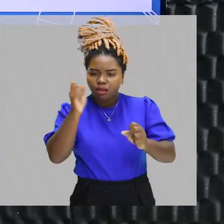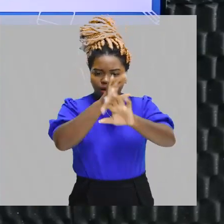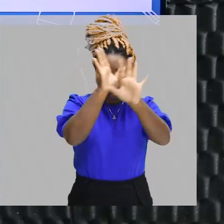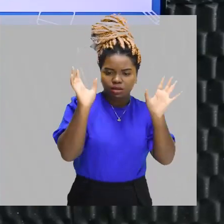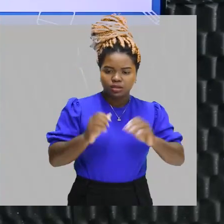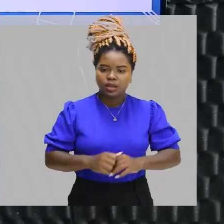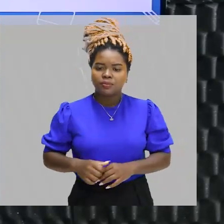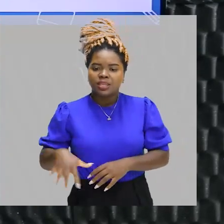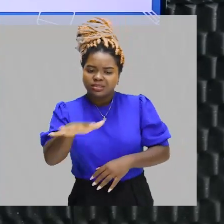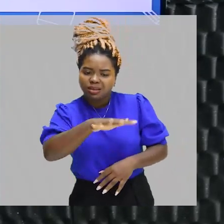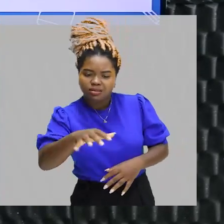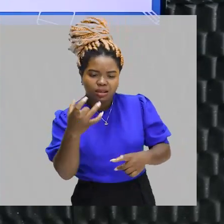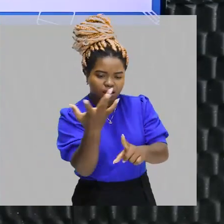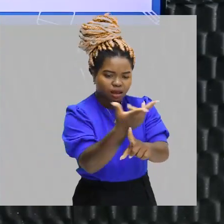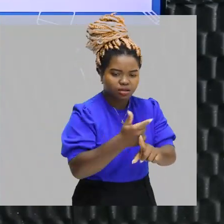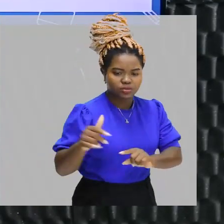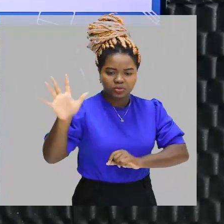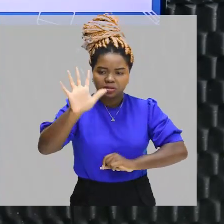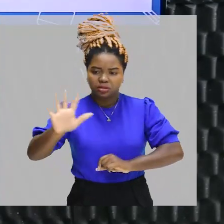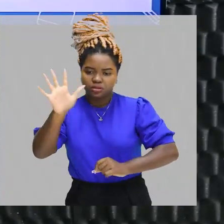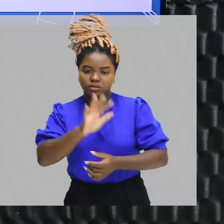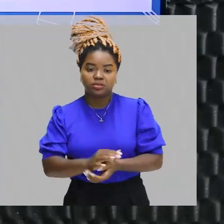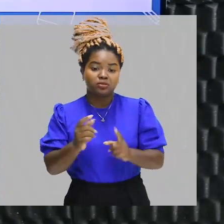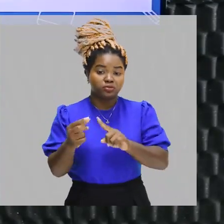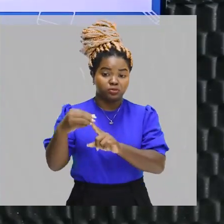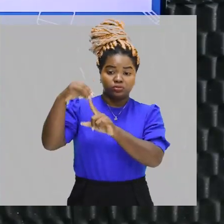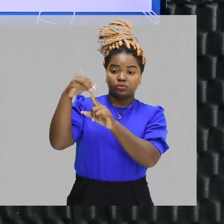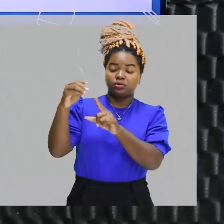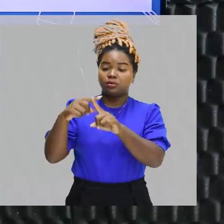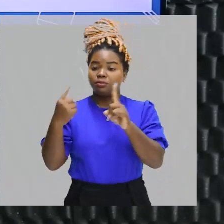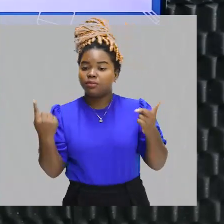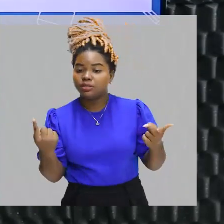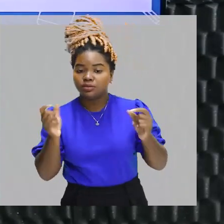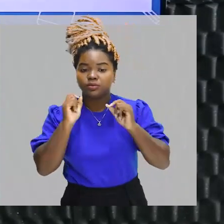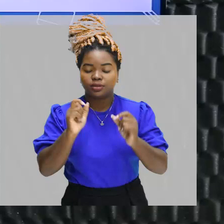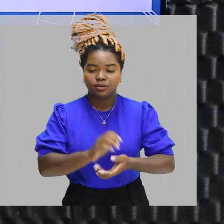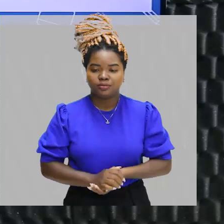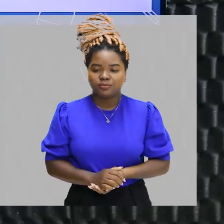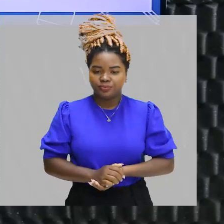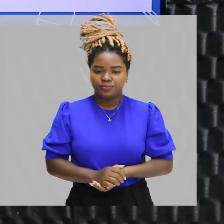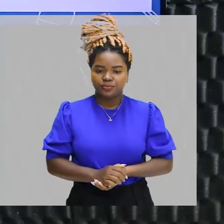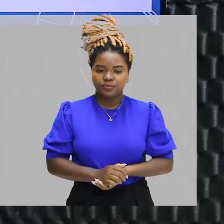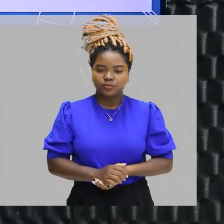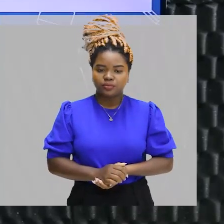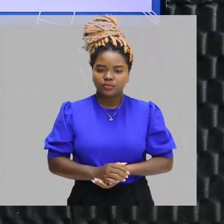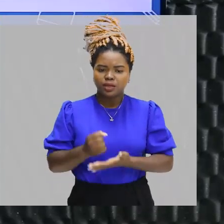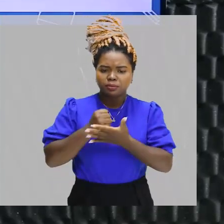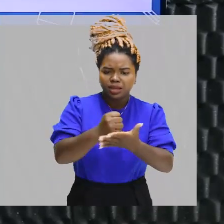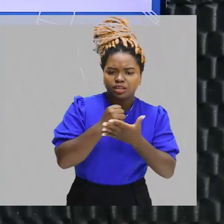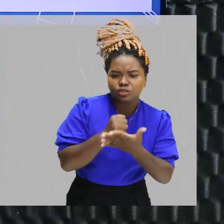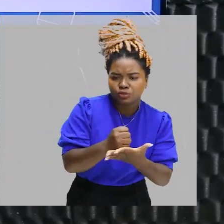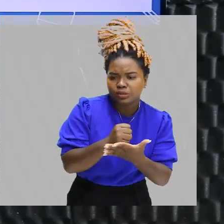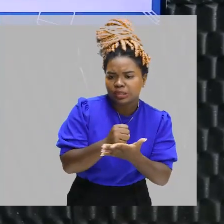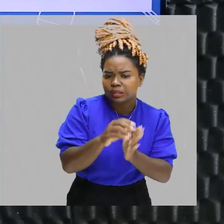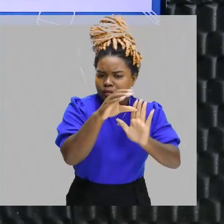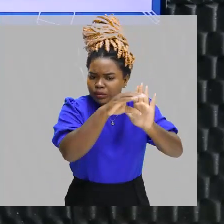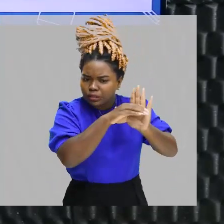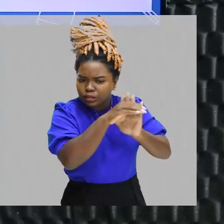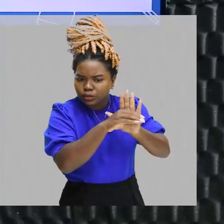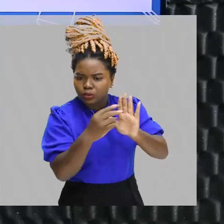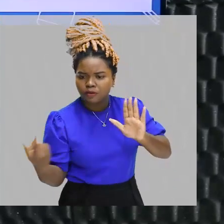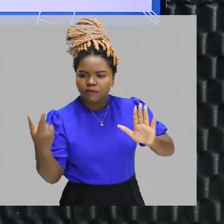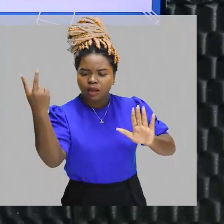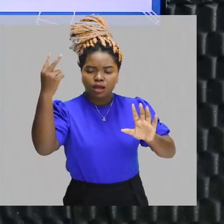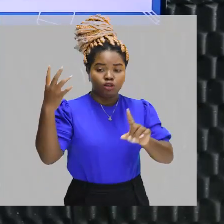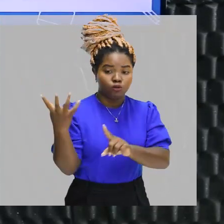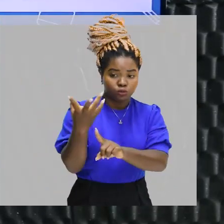esses campos da arte de maneira geral, que não são os únicos, mas para nortear, inclusive, essa definição do teu valor de arte,